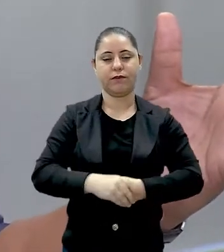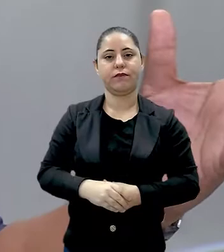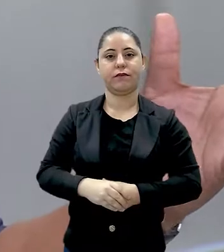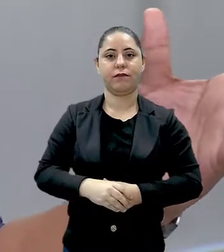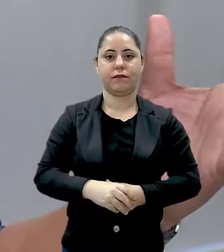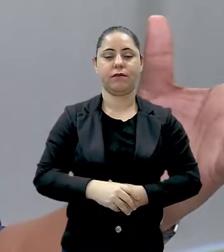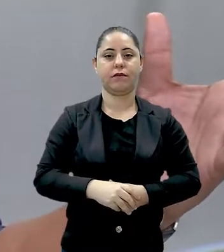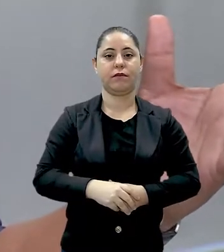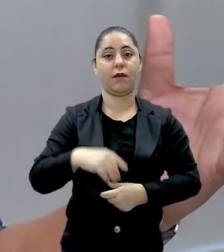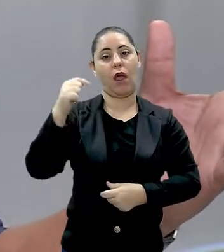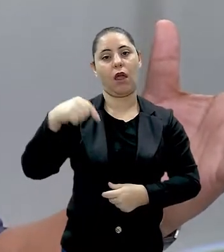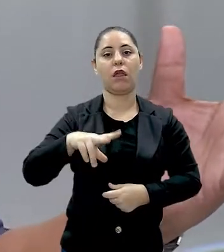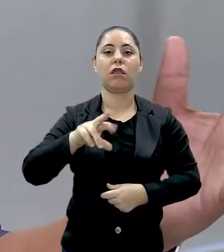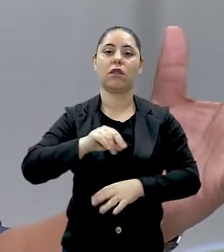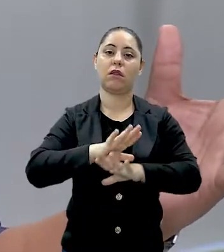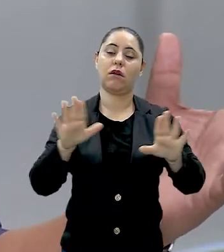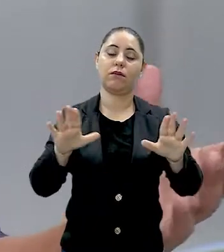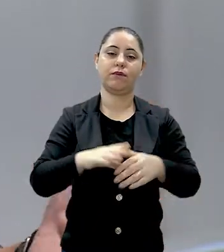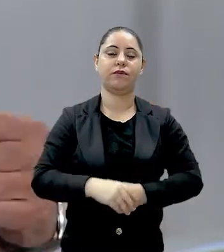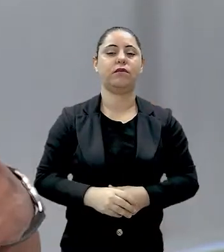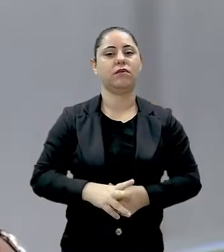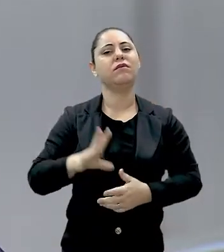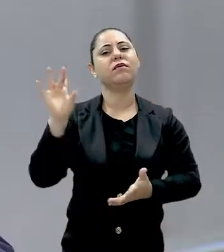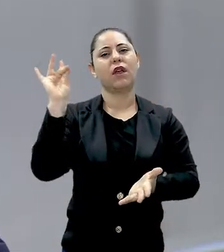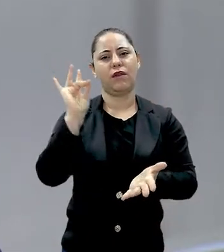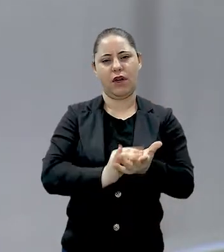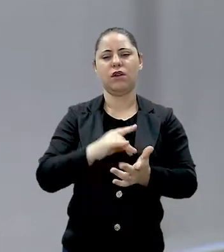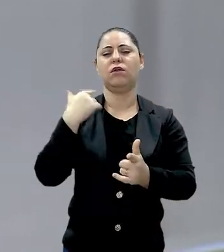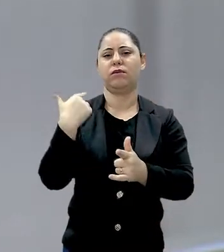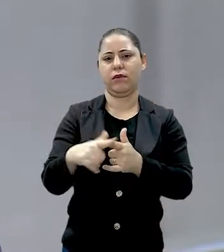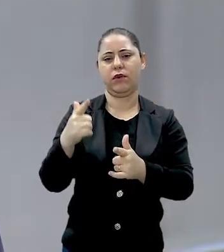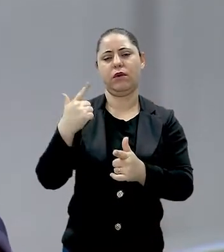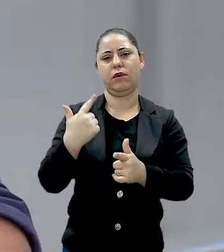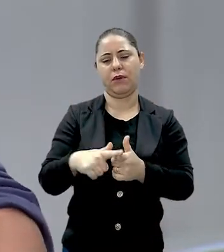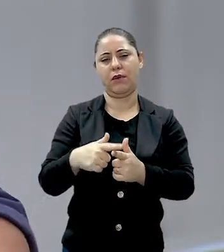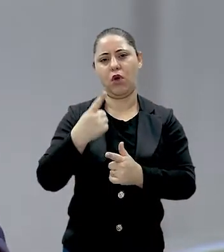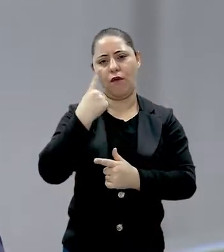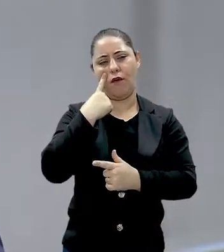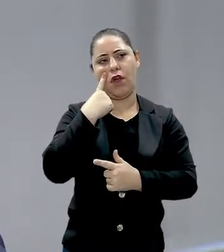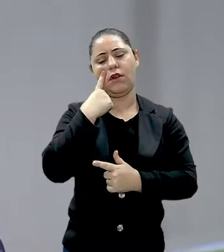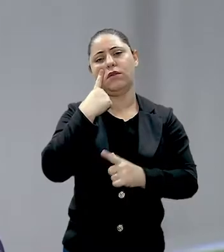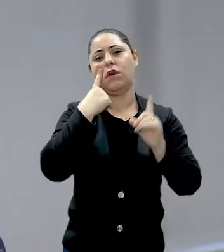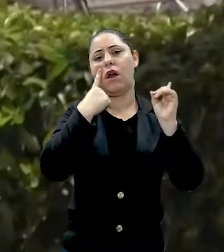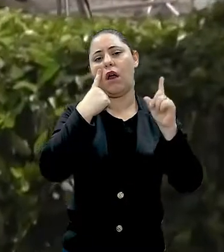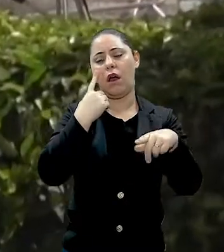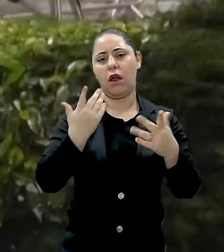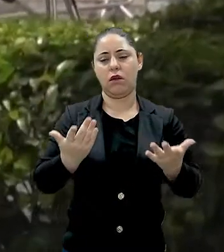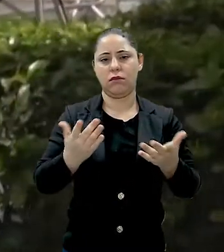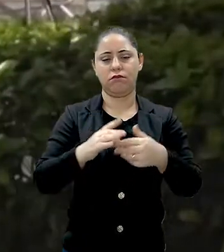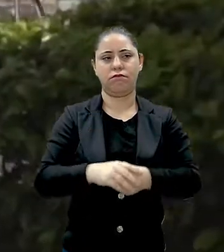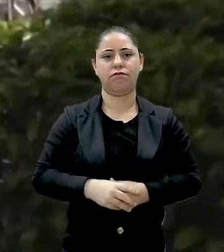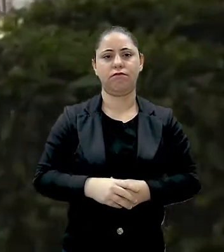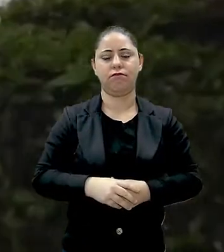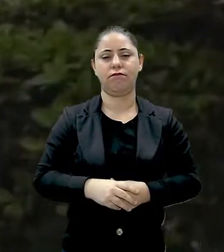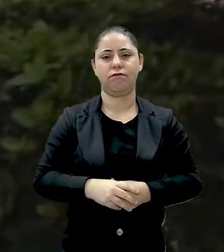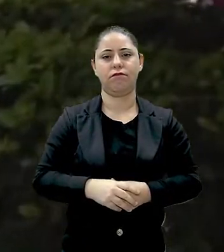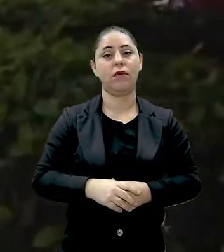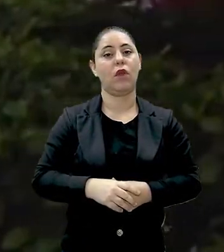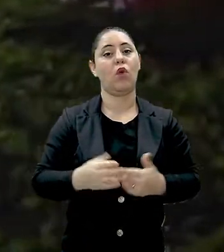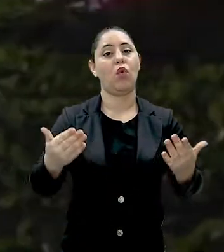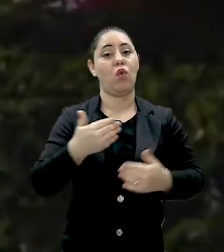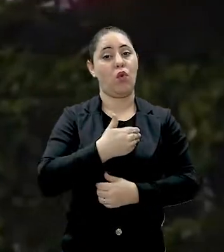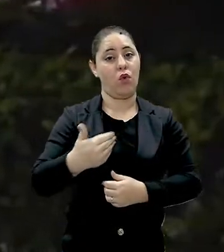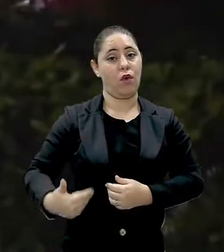sua população. Aqui não. Na verdade, o grande problema que eu vejo, né, e